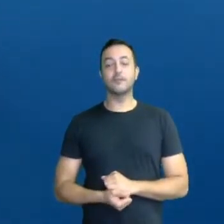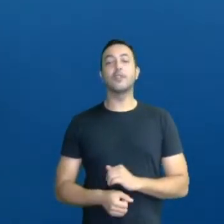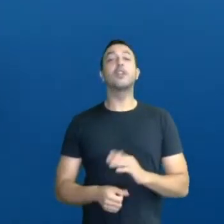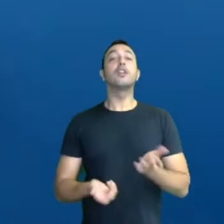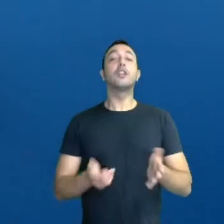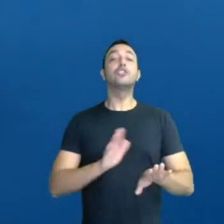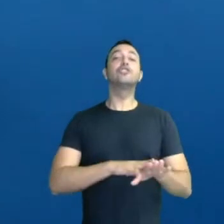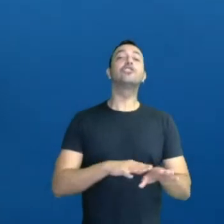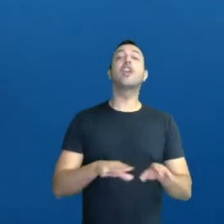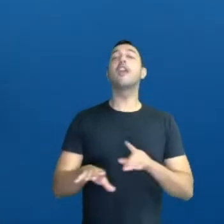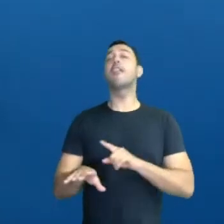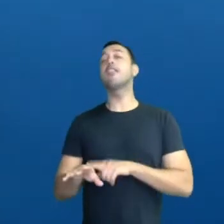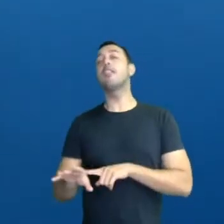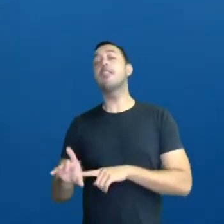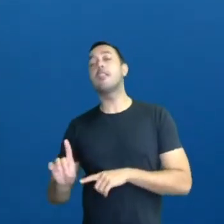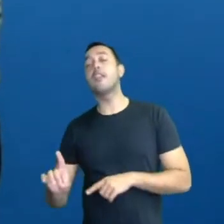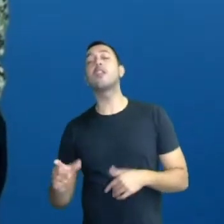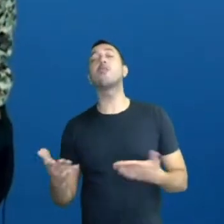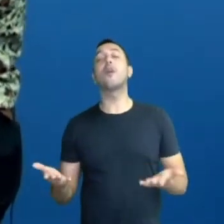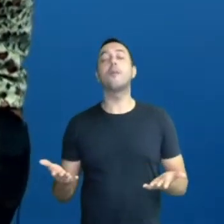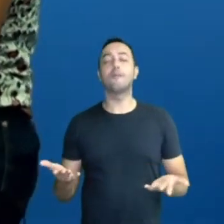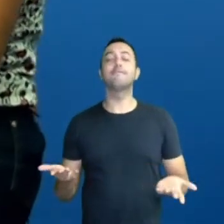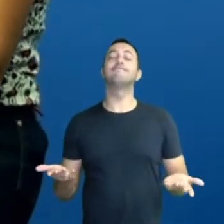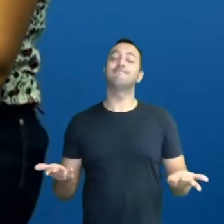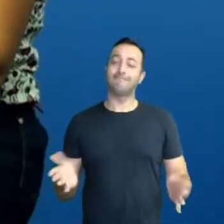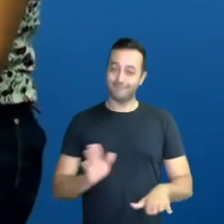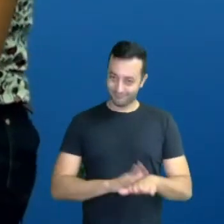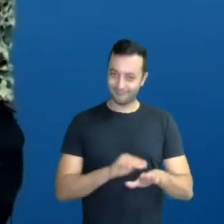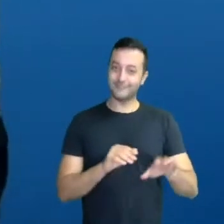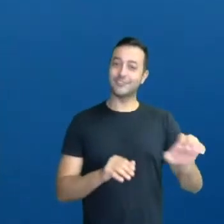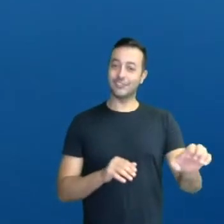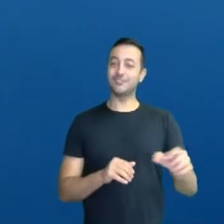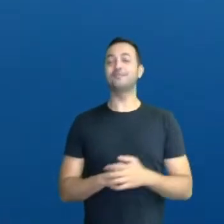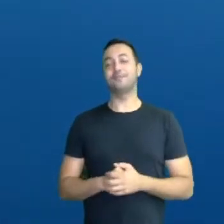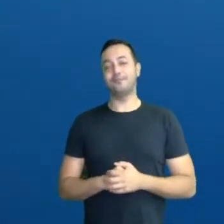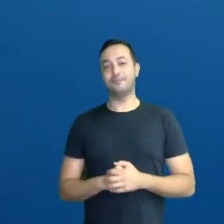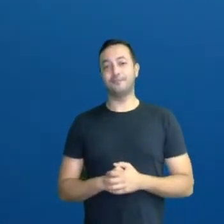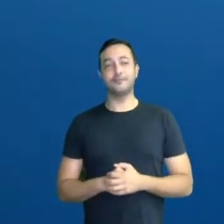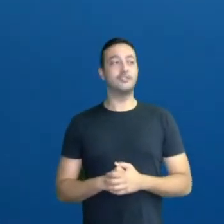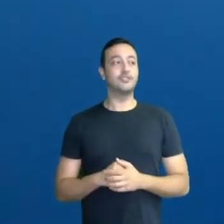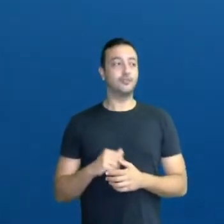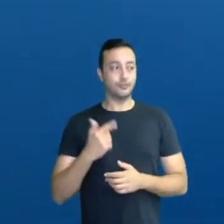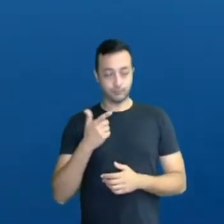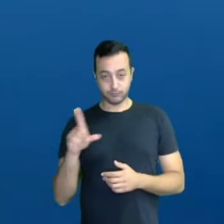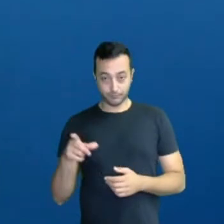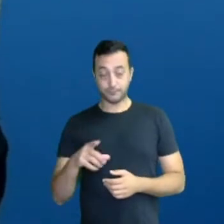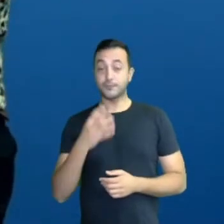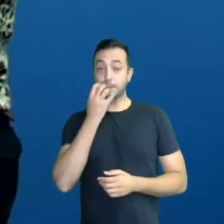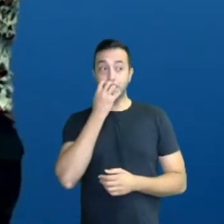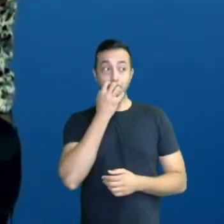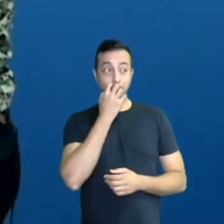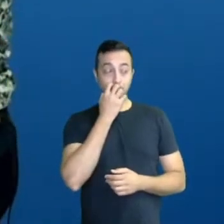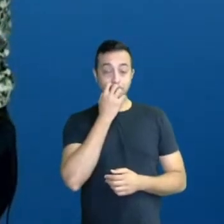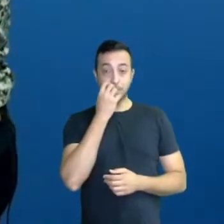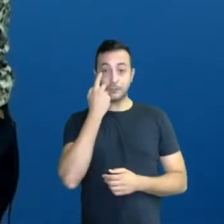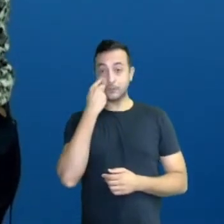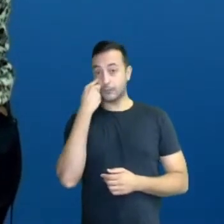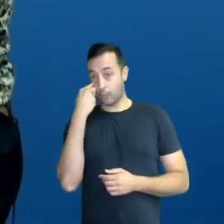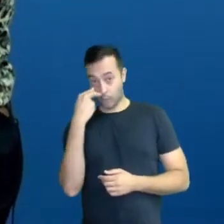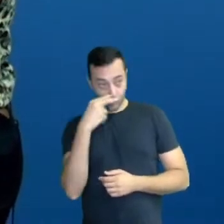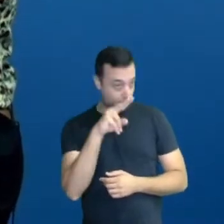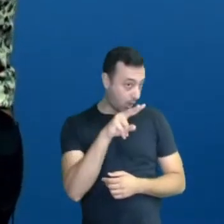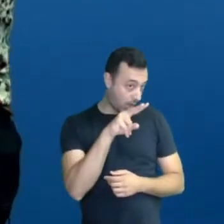Esquerdo ou direito? Muito bem, esquerdo. Passou, o cachorro tá